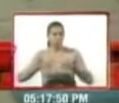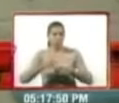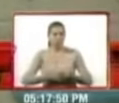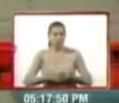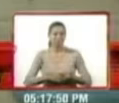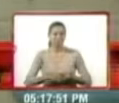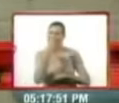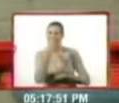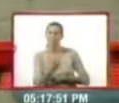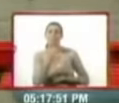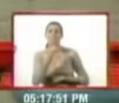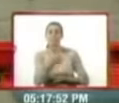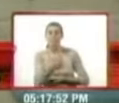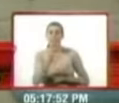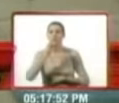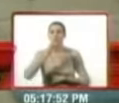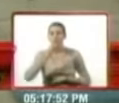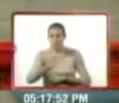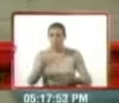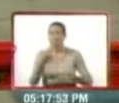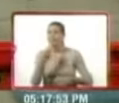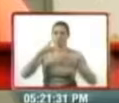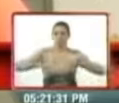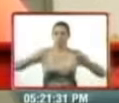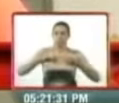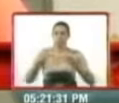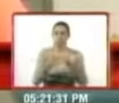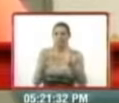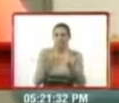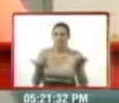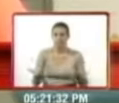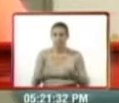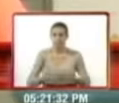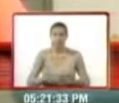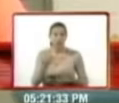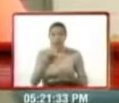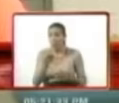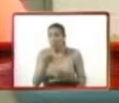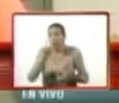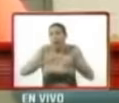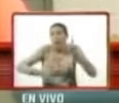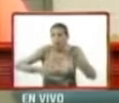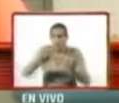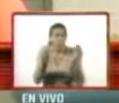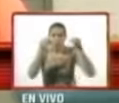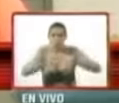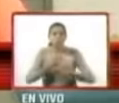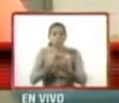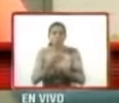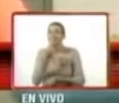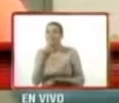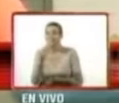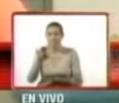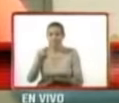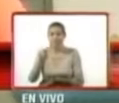vitória de maduro nas presidenciais quem não está de acordo com os resultados processo eleitoral deve recorrer ao Supremo